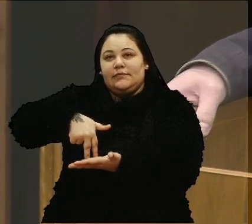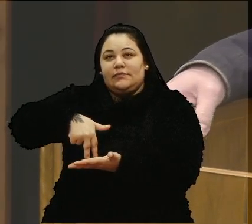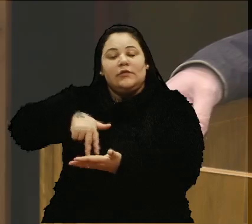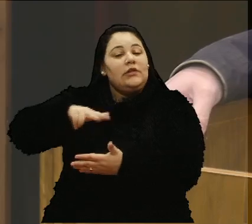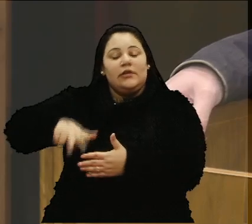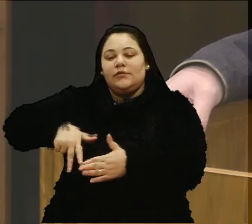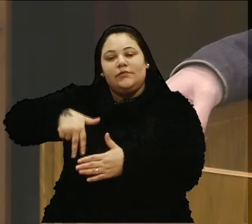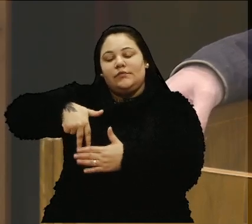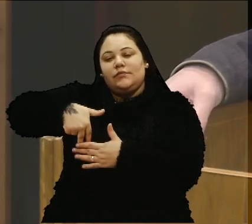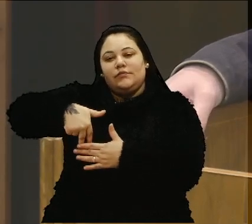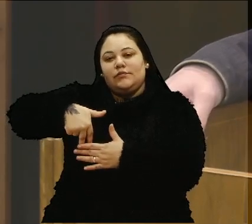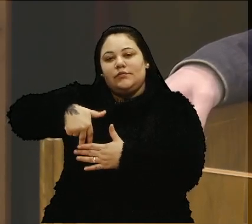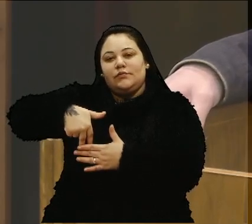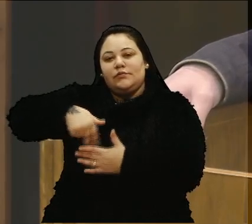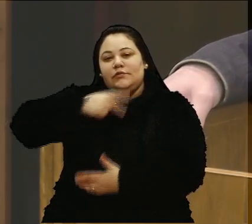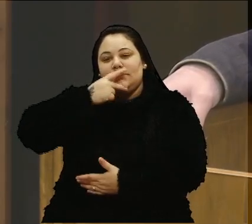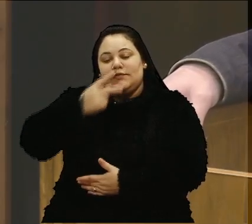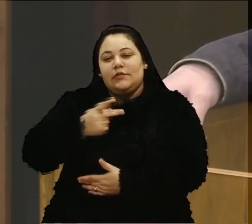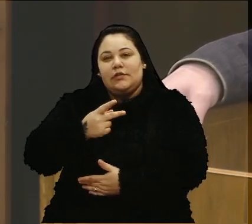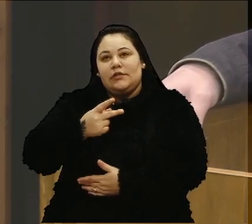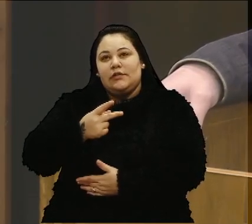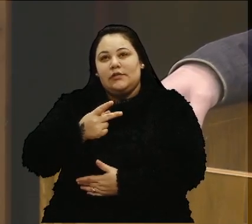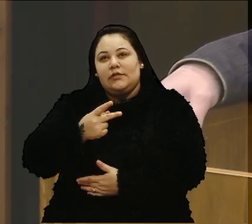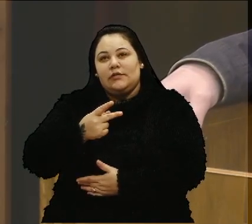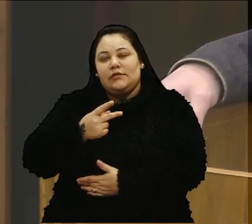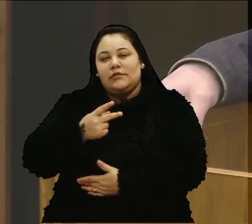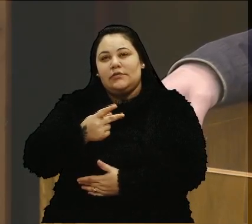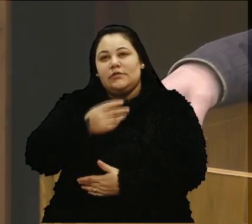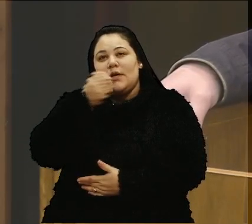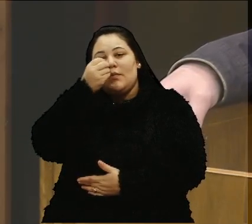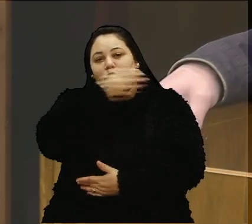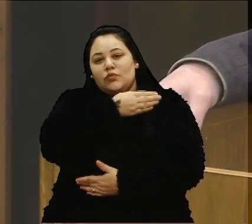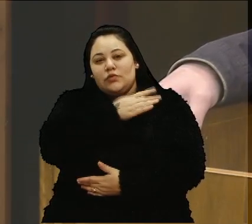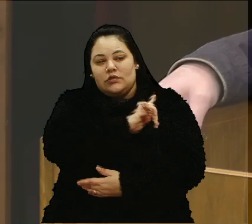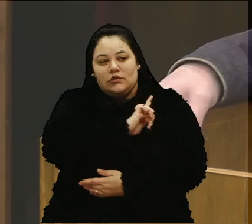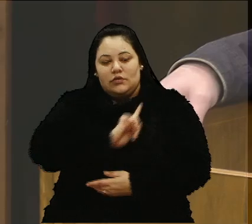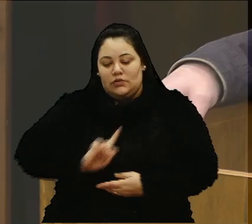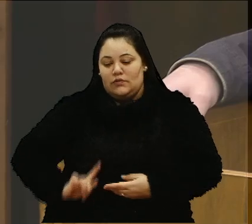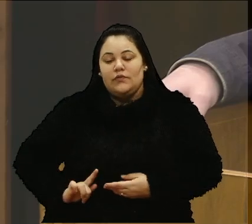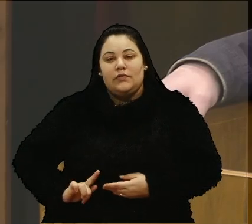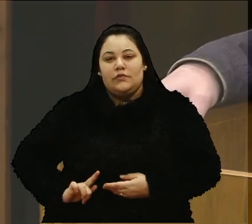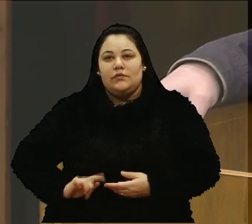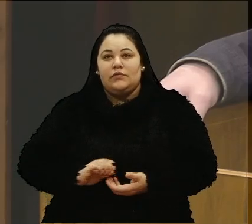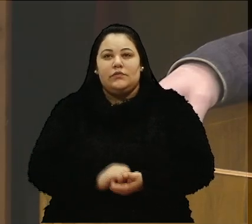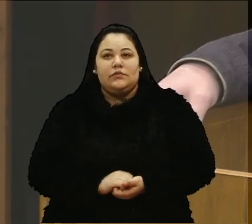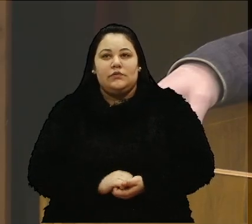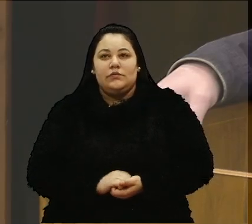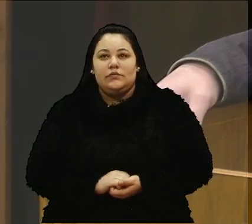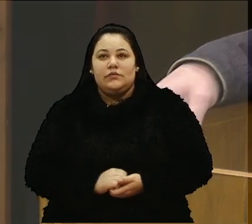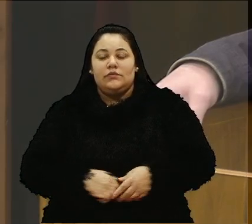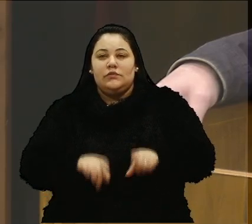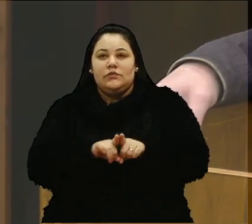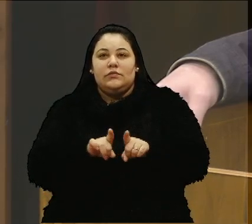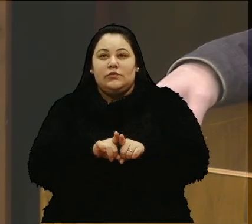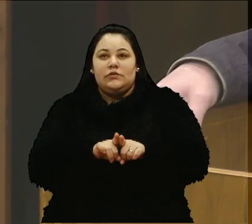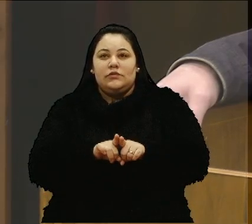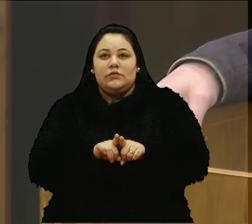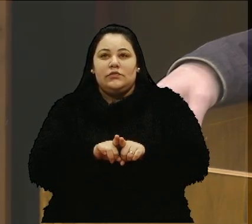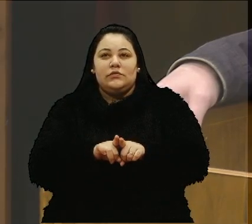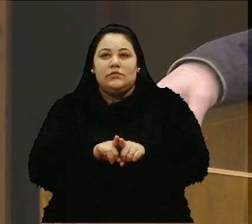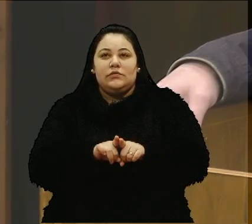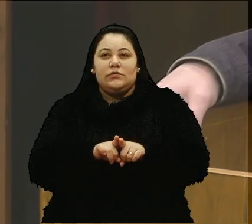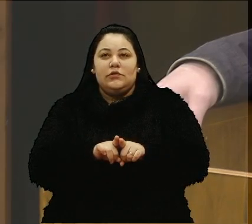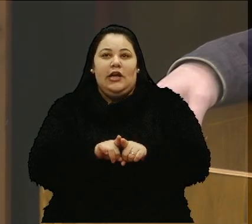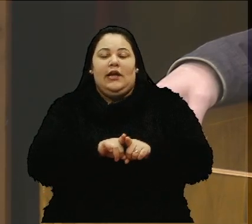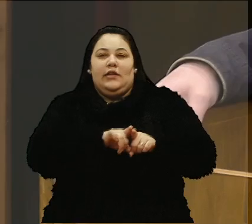da sem-vergonhice desse governador, porque talvez muitos não se lembram, mas 2020, plena